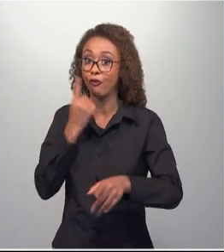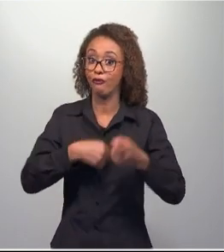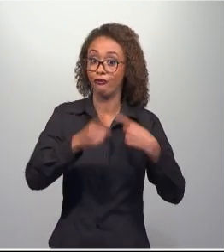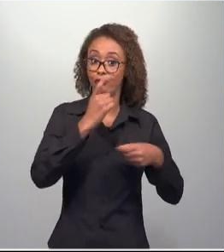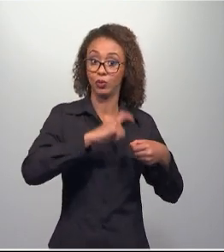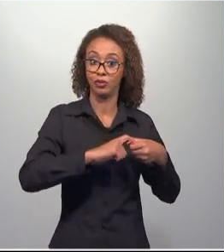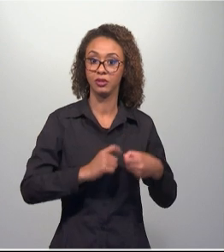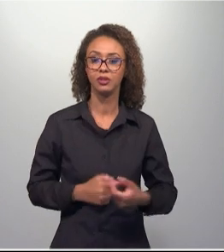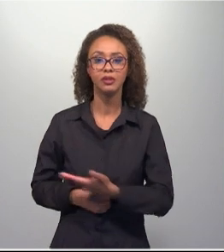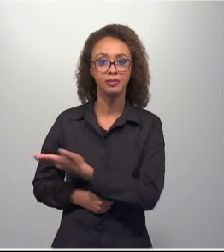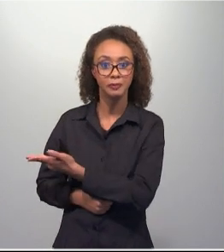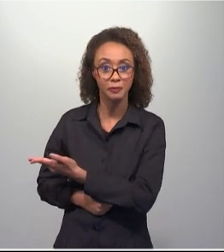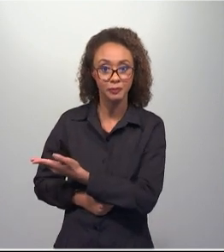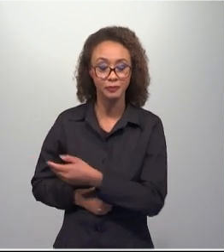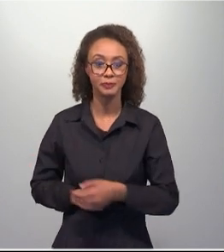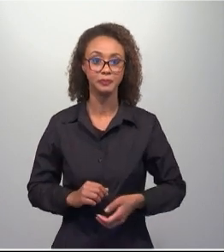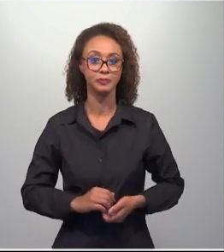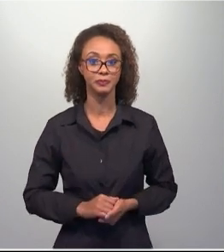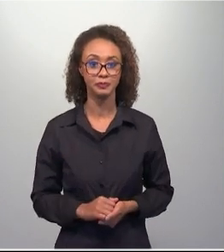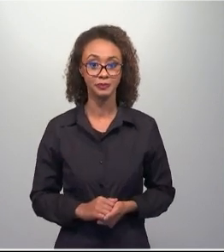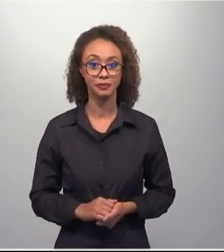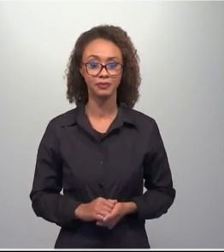olha lá